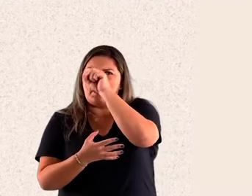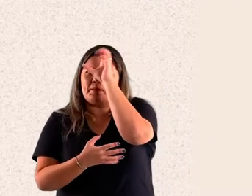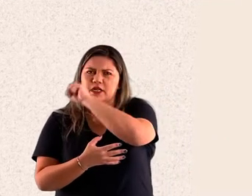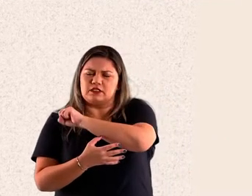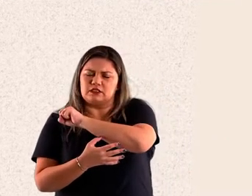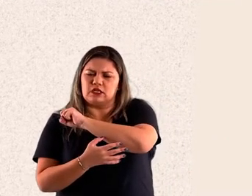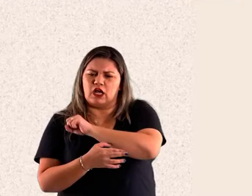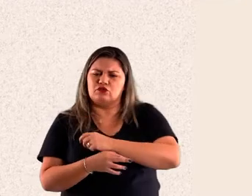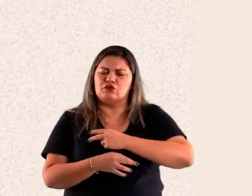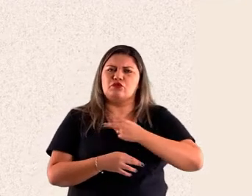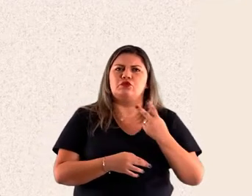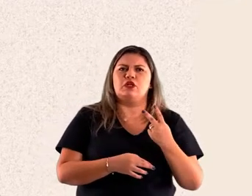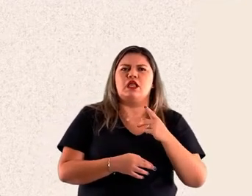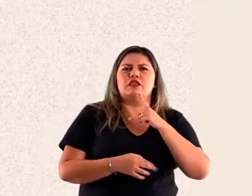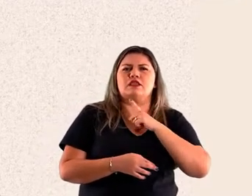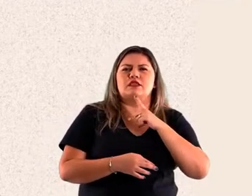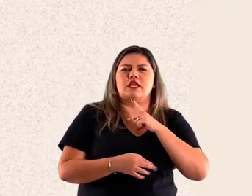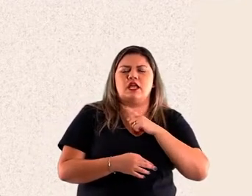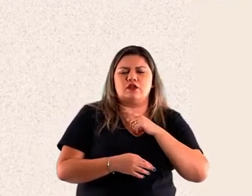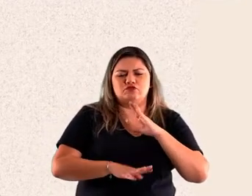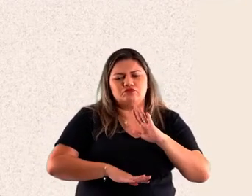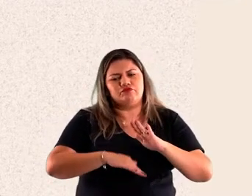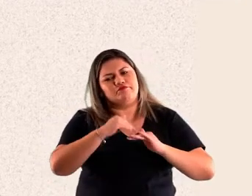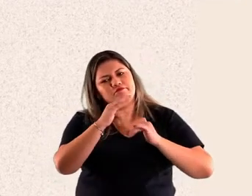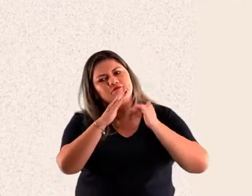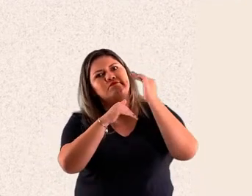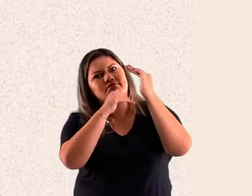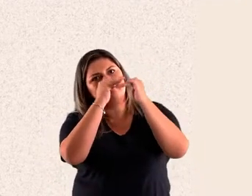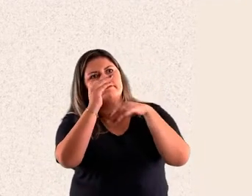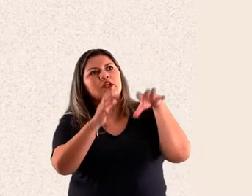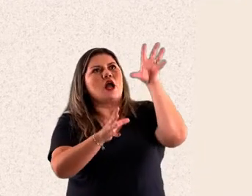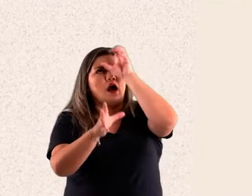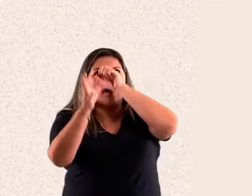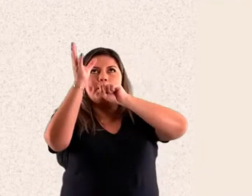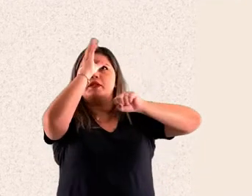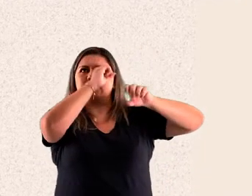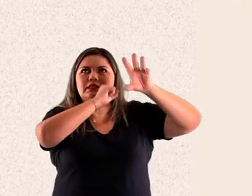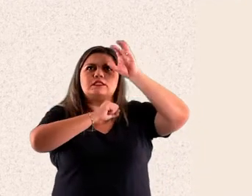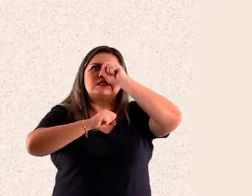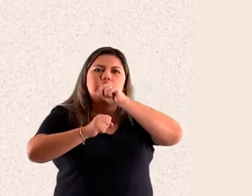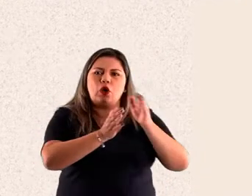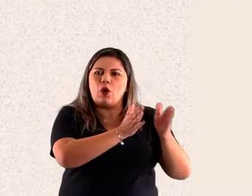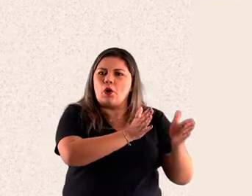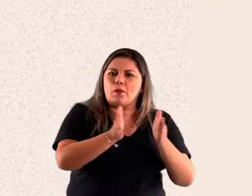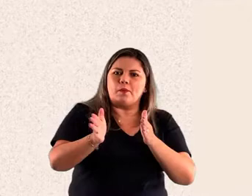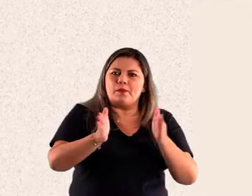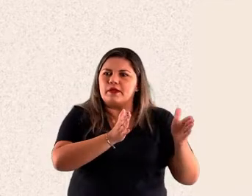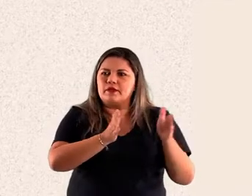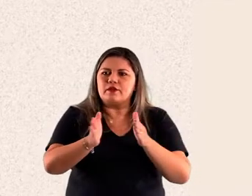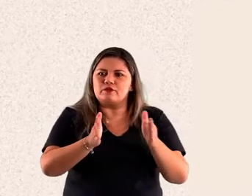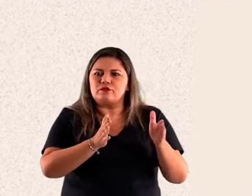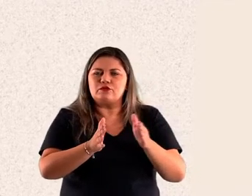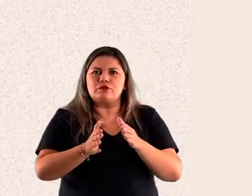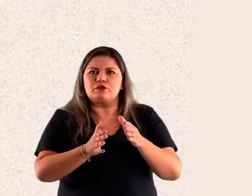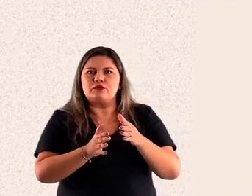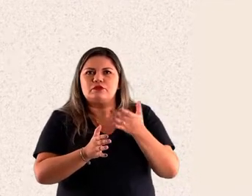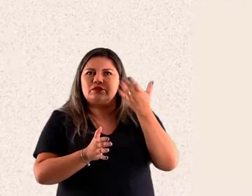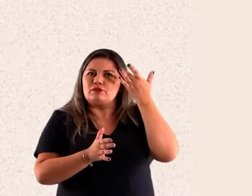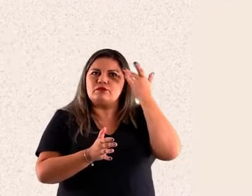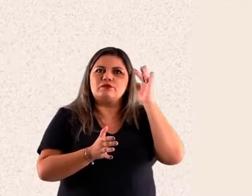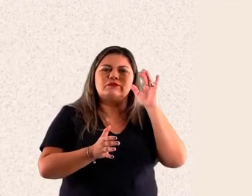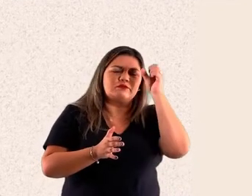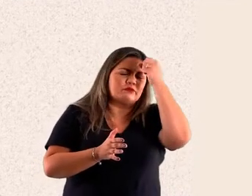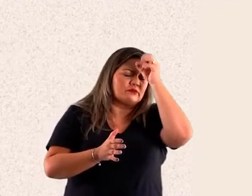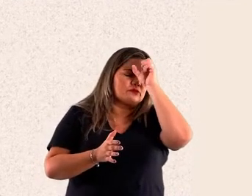tendo o prestigiado no seu processo evolutivo a aprendizagem a questão do período da da imaturidade eu queria deixar claro